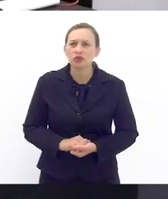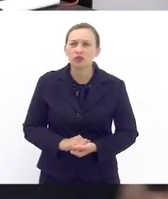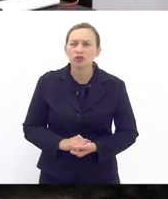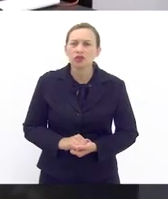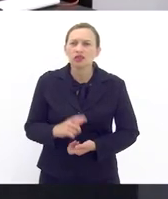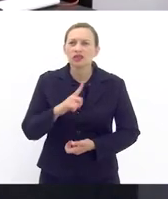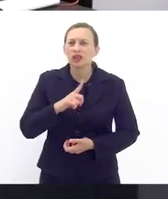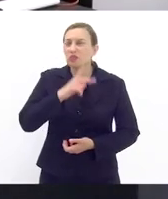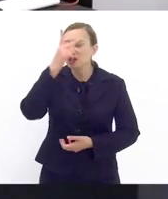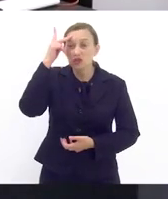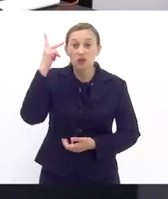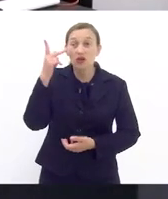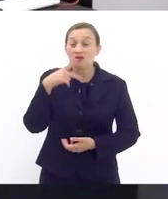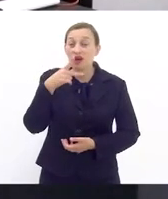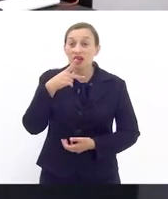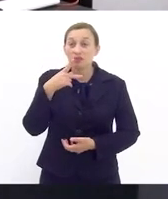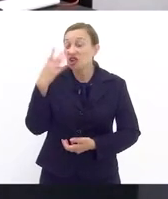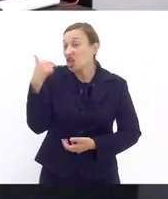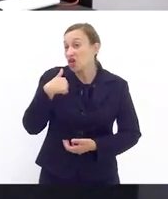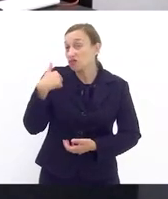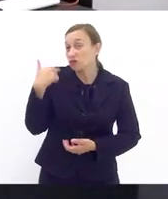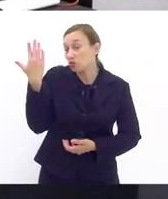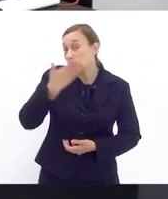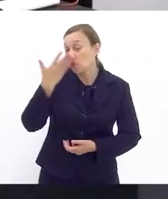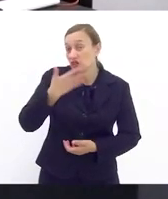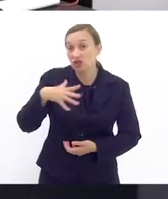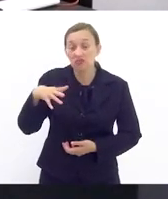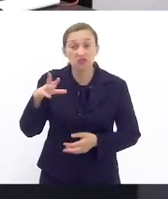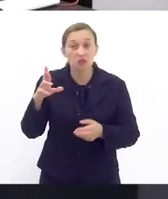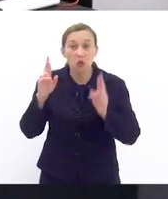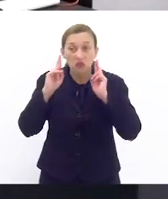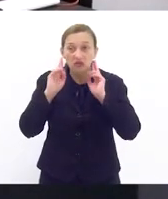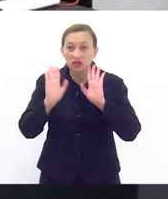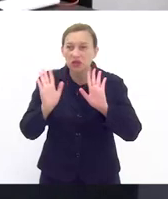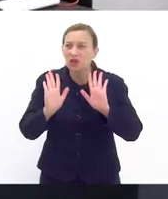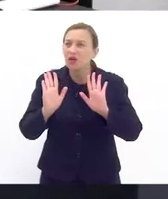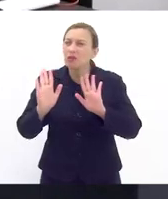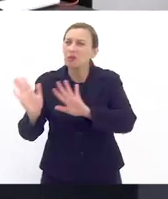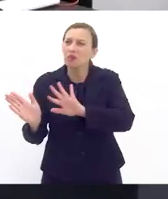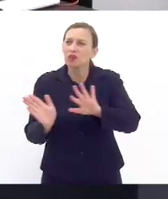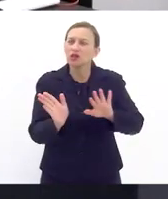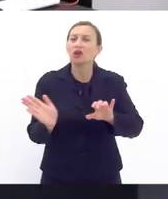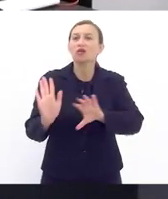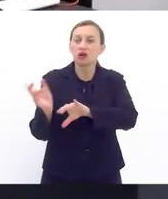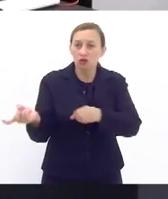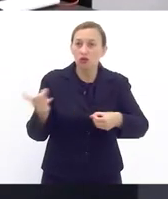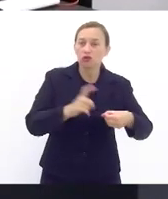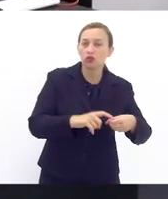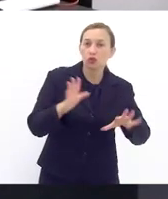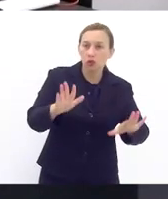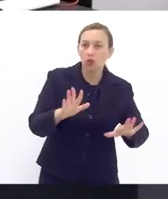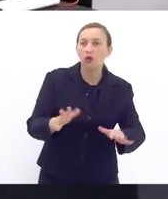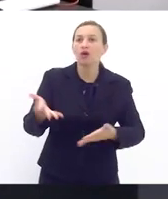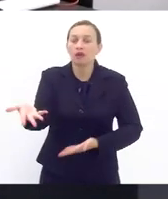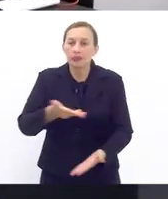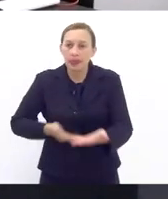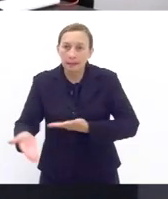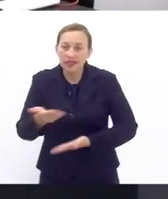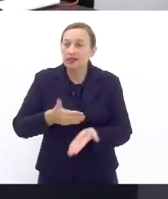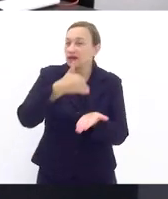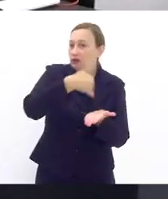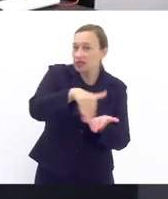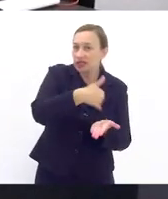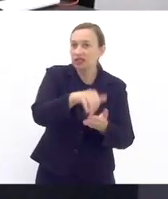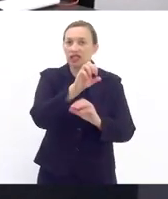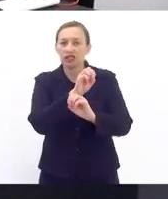processo do congresso foi isso que eu me coloquei mas sem dúvida alguma em parceria com a Secretaria de